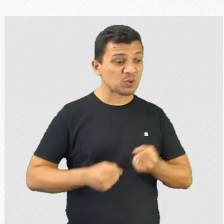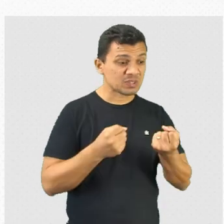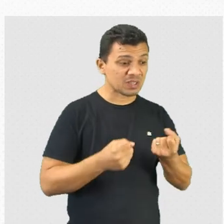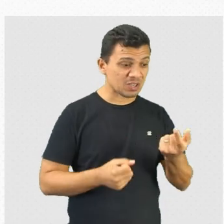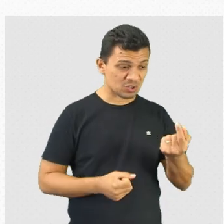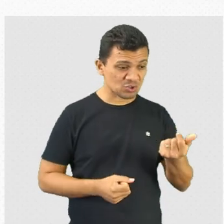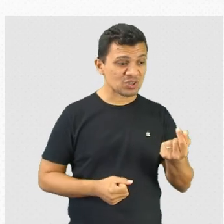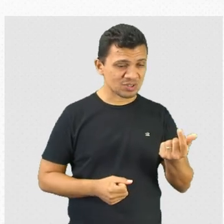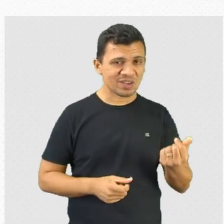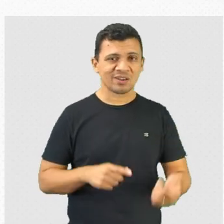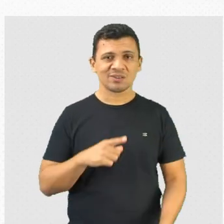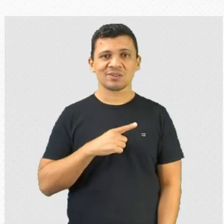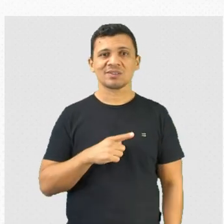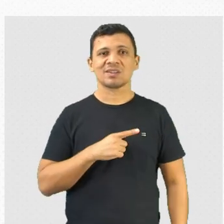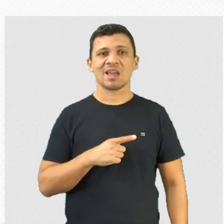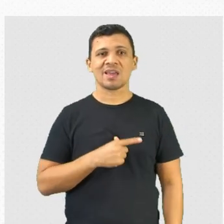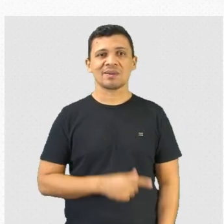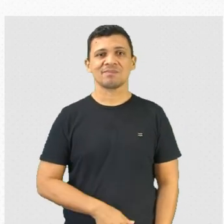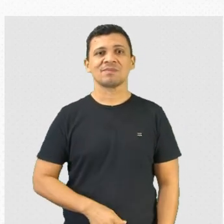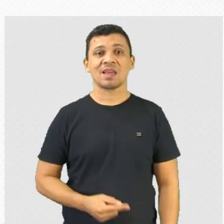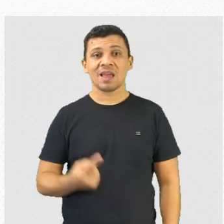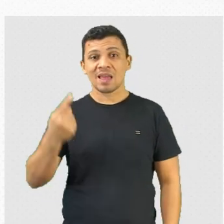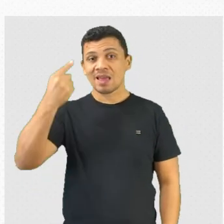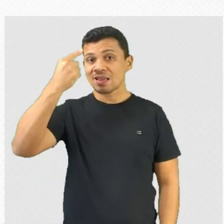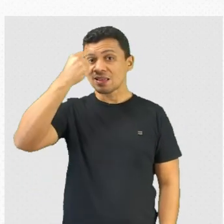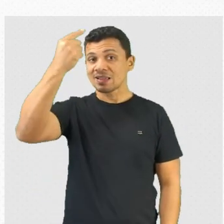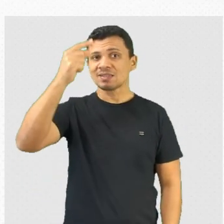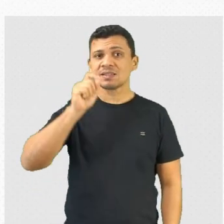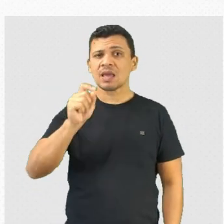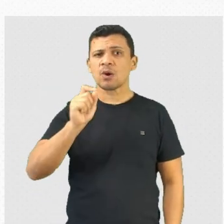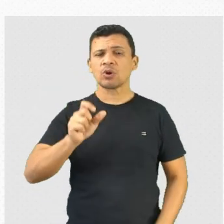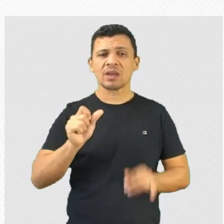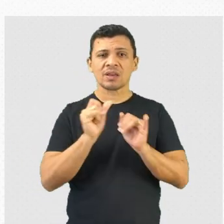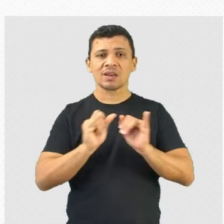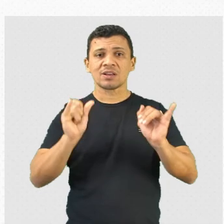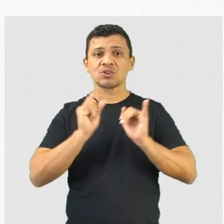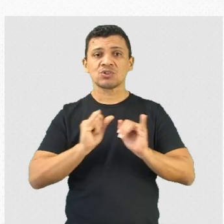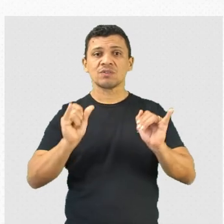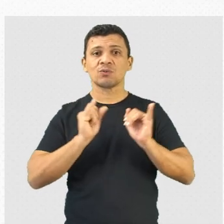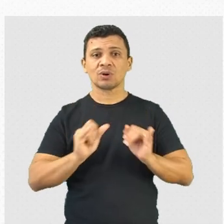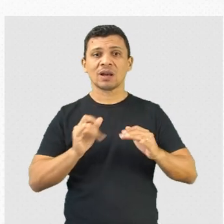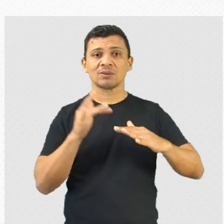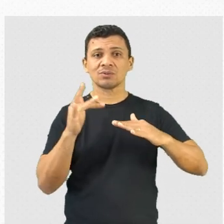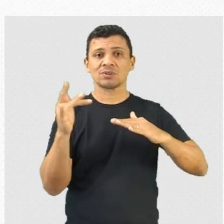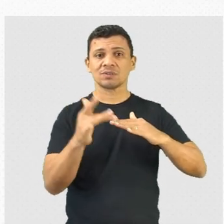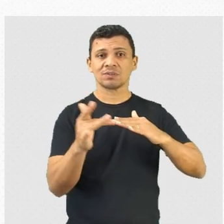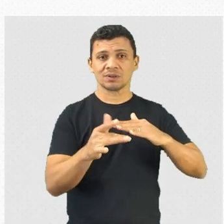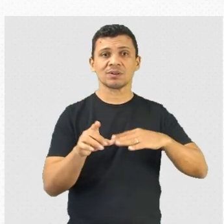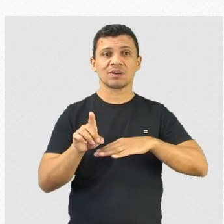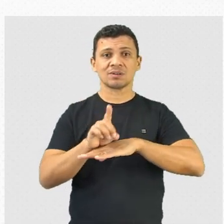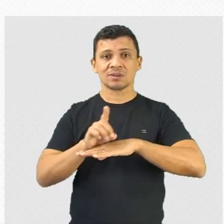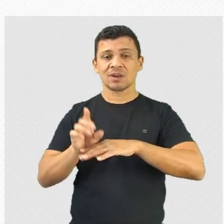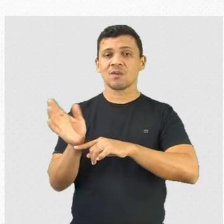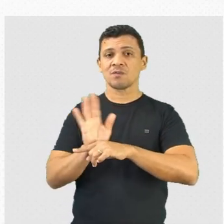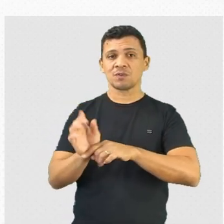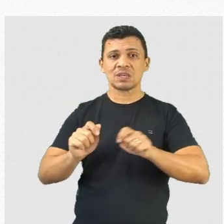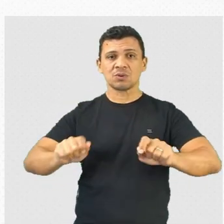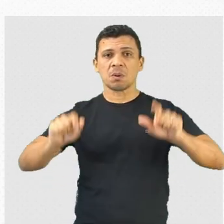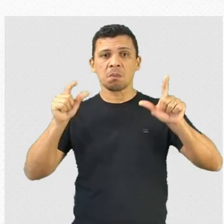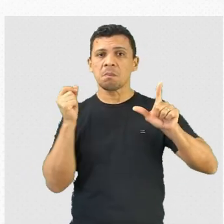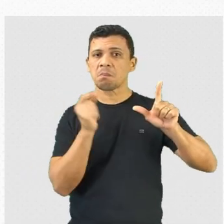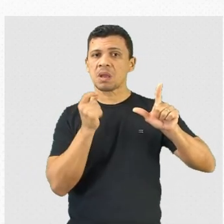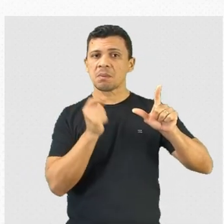dinheiro. Então, essa ideia aí é que é divulgada por esses vetores digitais, através desses vídeos, memes e